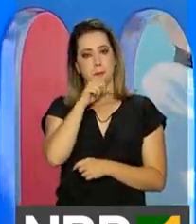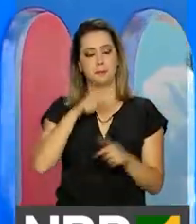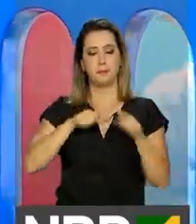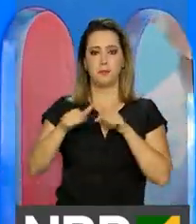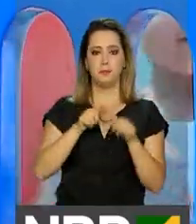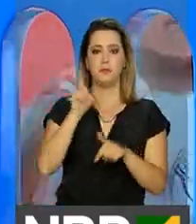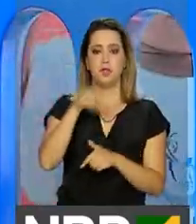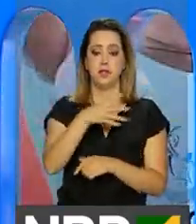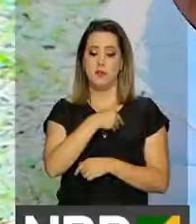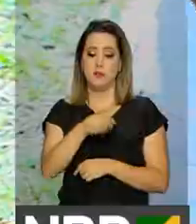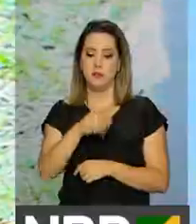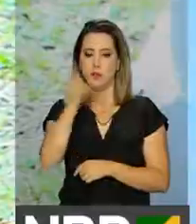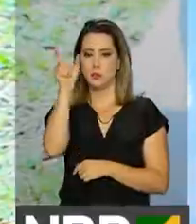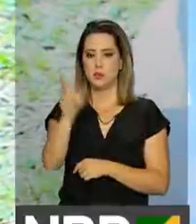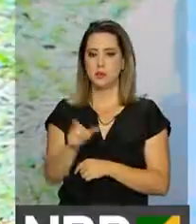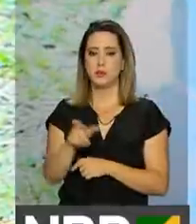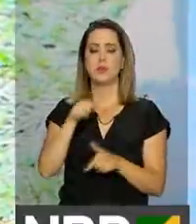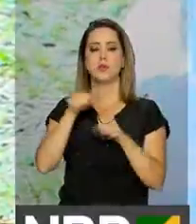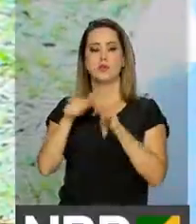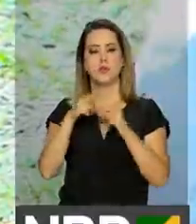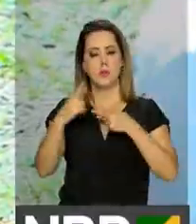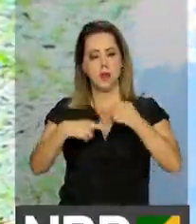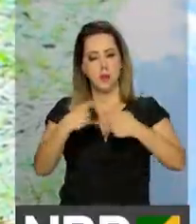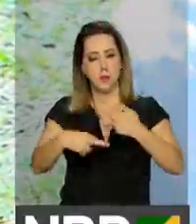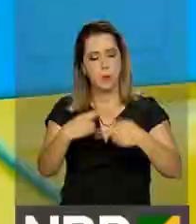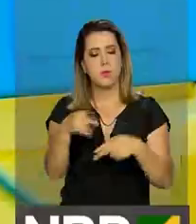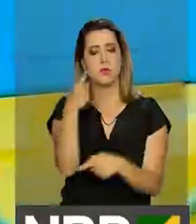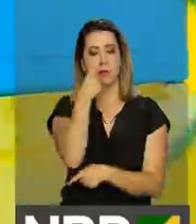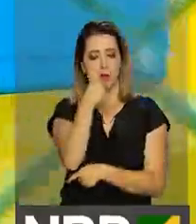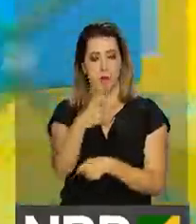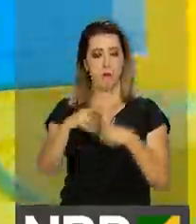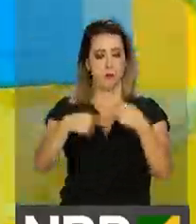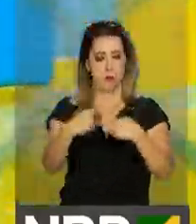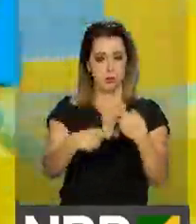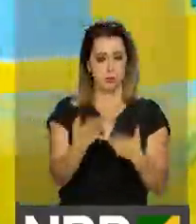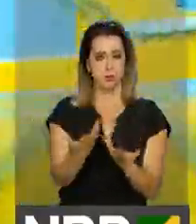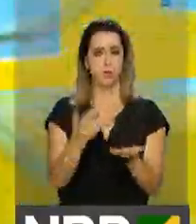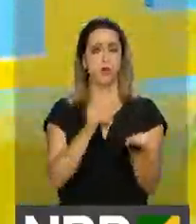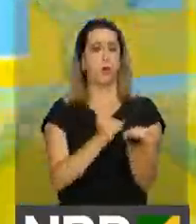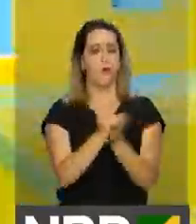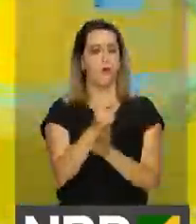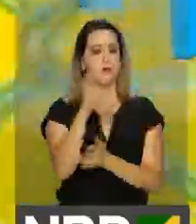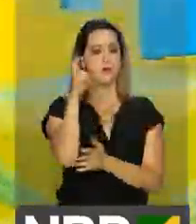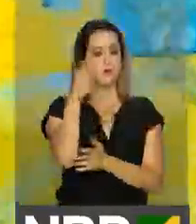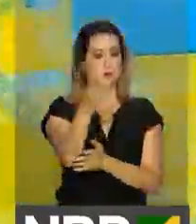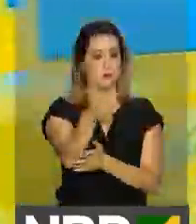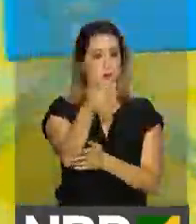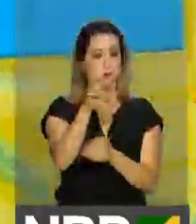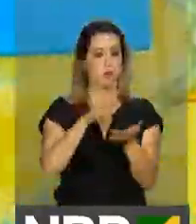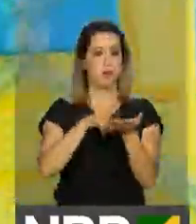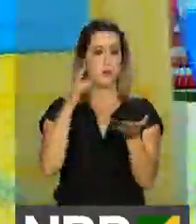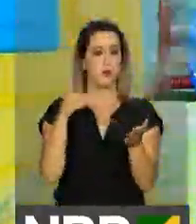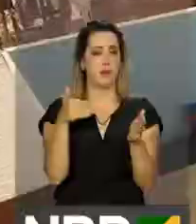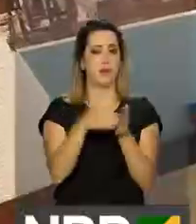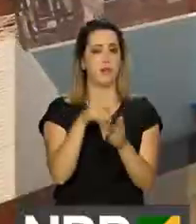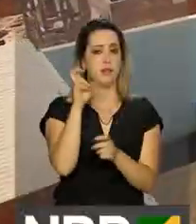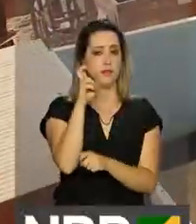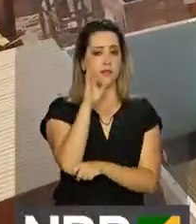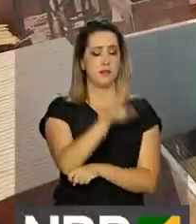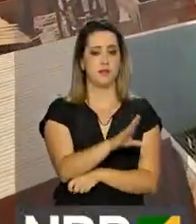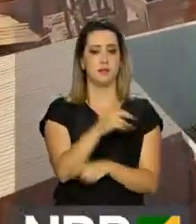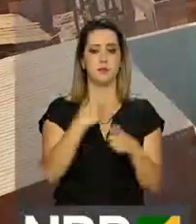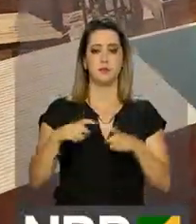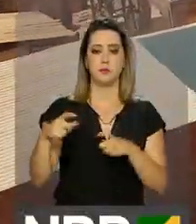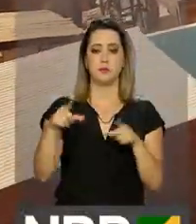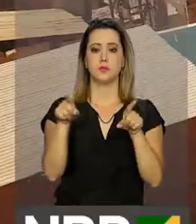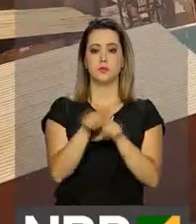de materiais recicláveis e passam boa parte do dia aqui, das 7 horas da manhã até as 5 da tarde. No